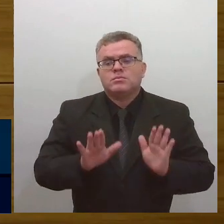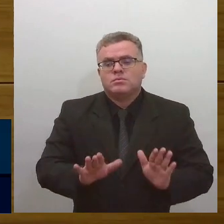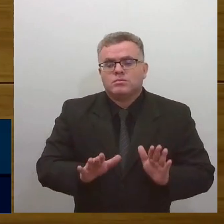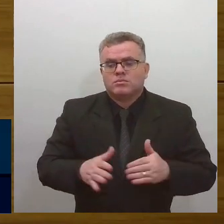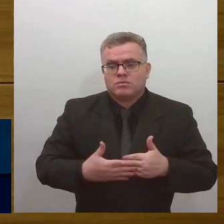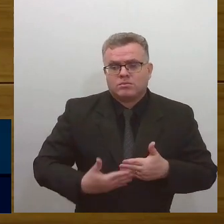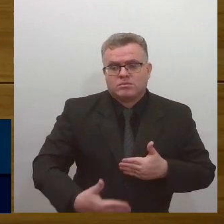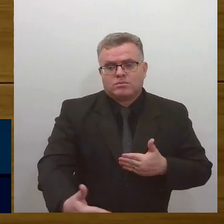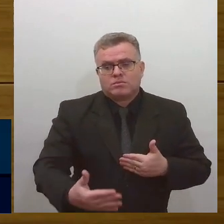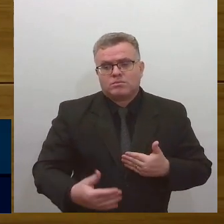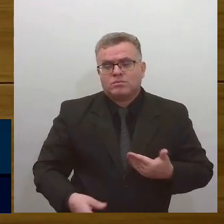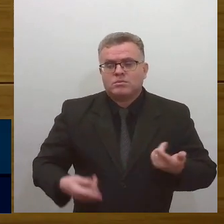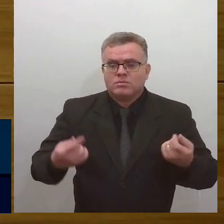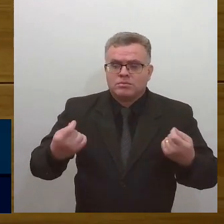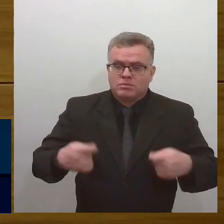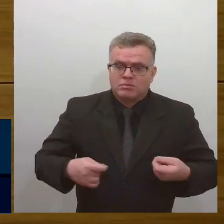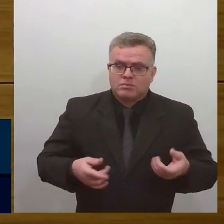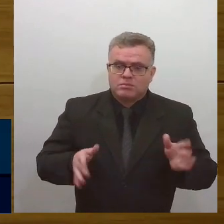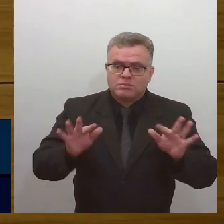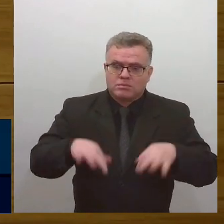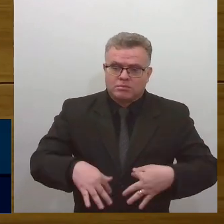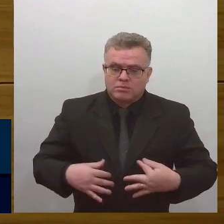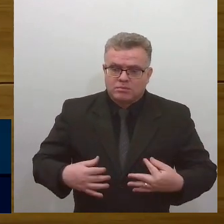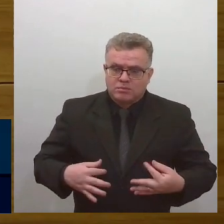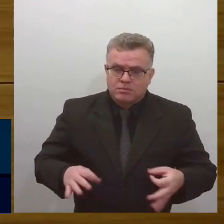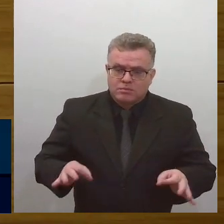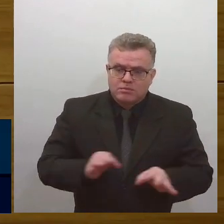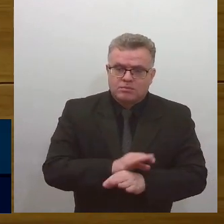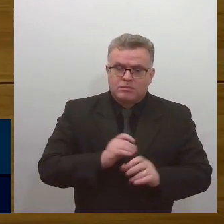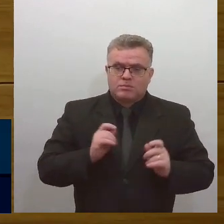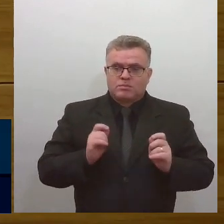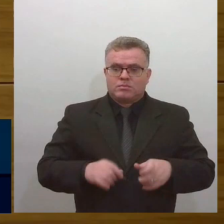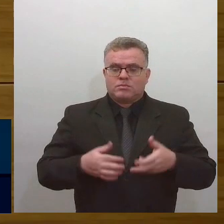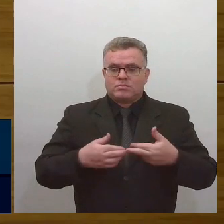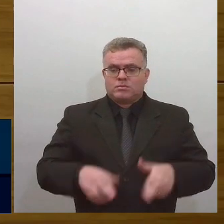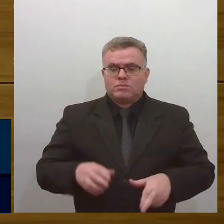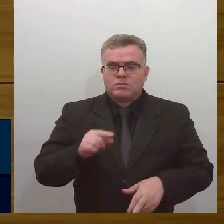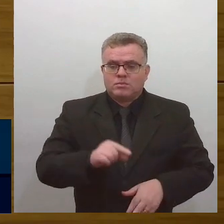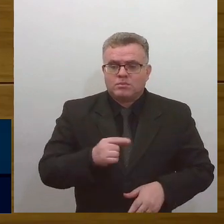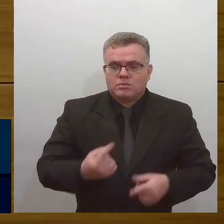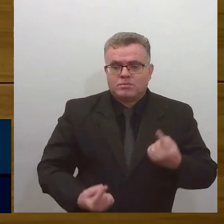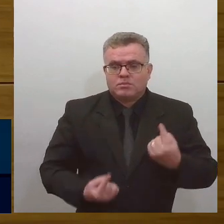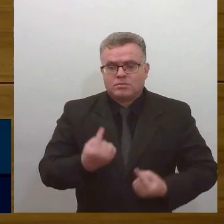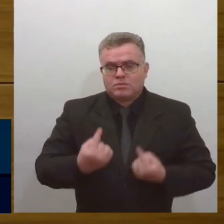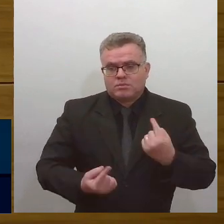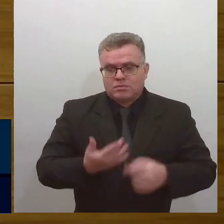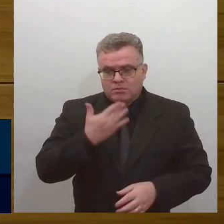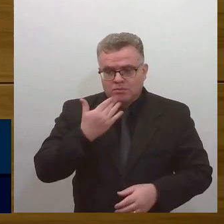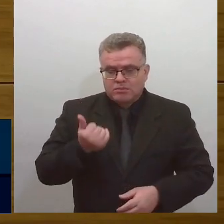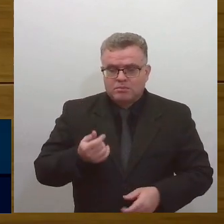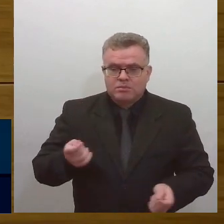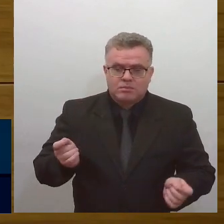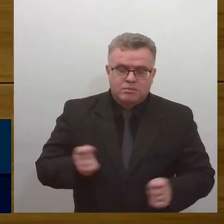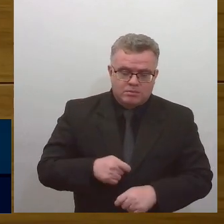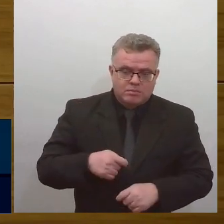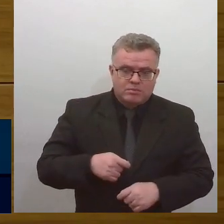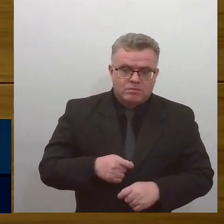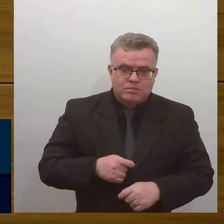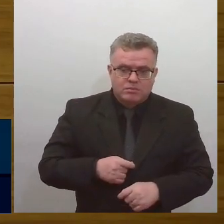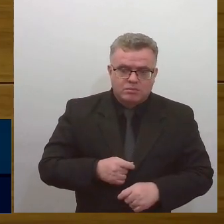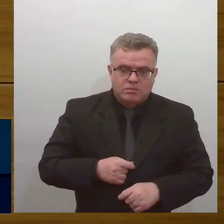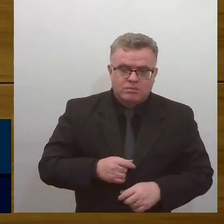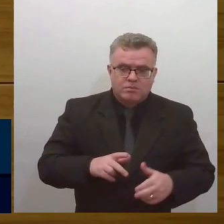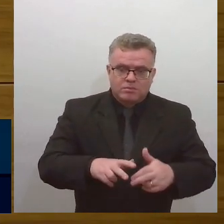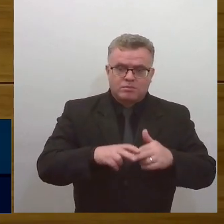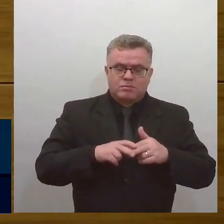concluir esses levantamentos para poder tomar decisão Qual é o melhor traçado e esse é É nesse contexto